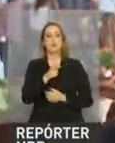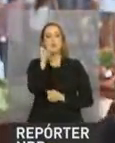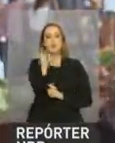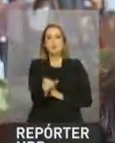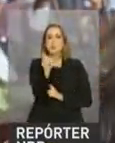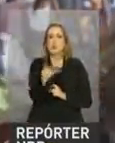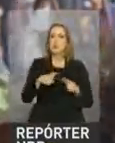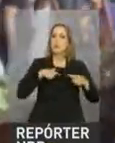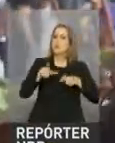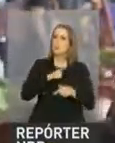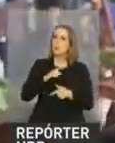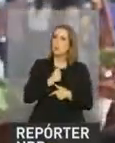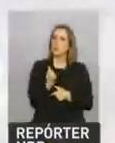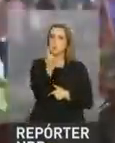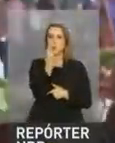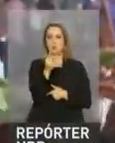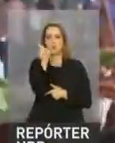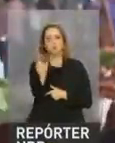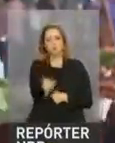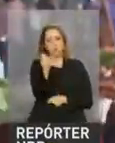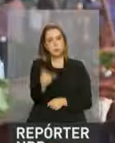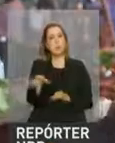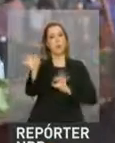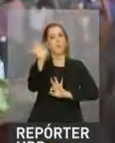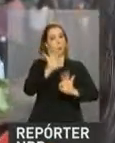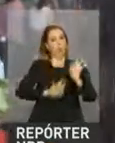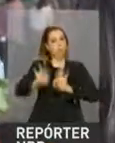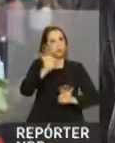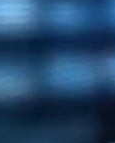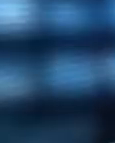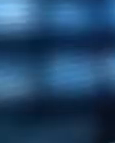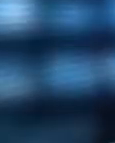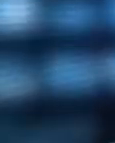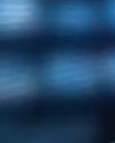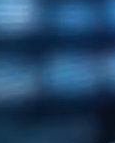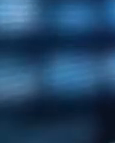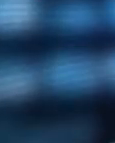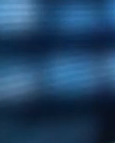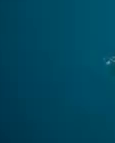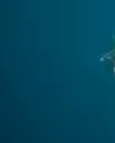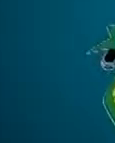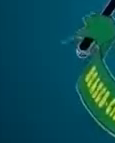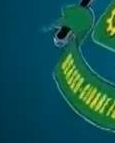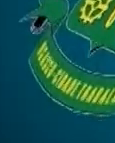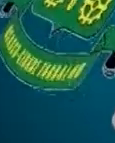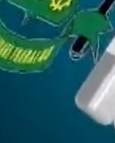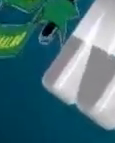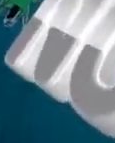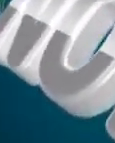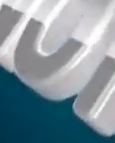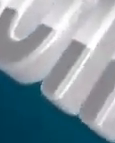agrônomos que visitam uma vez por mês é um controle muito rígido muito sério é daqui a pouco